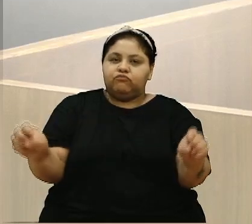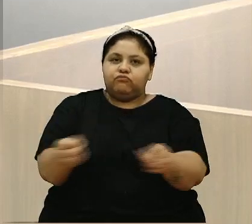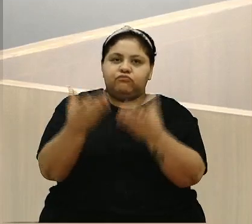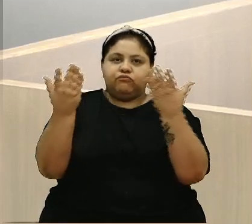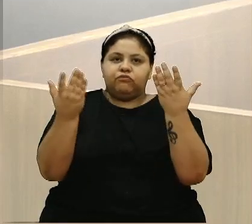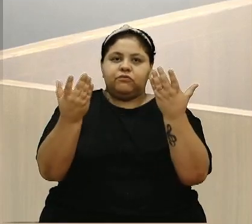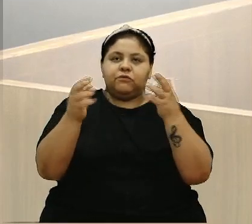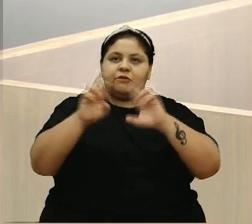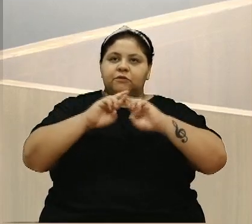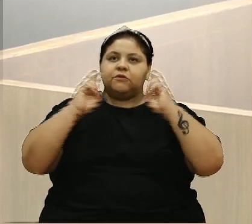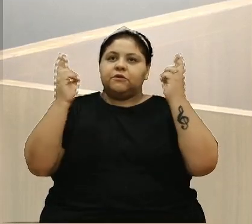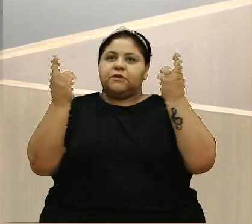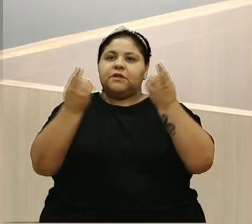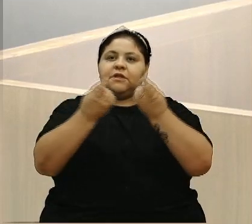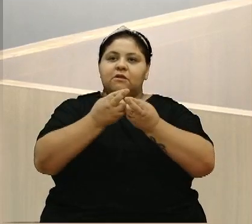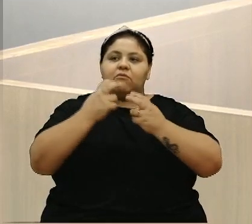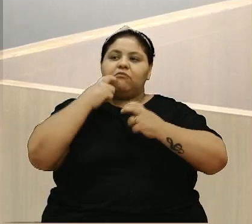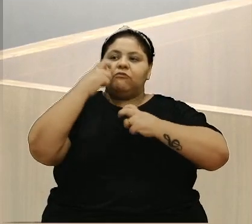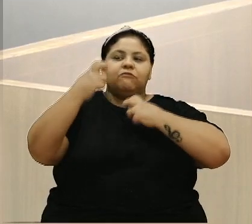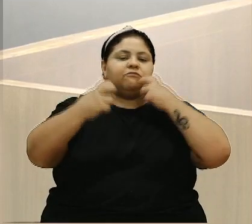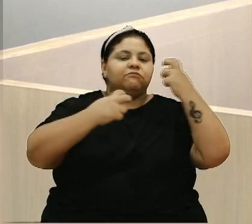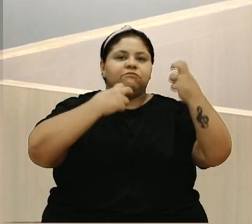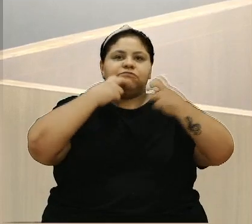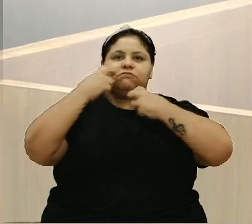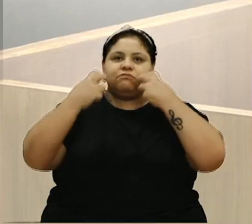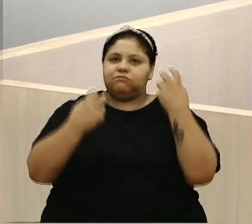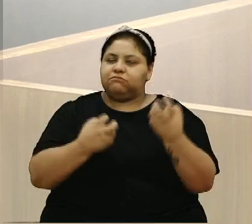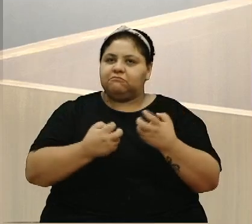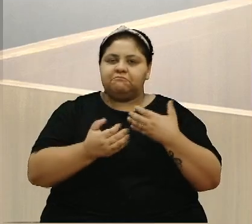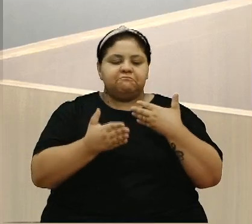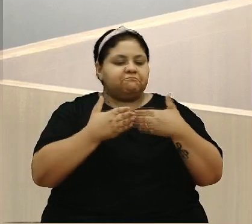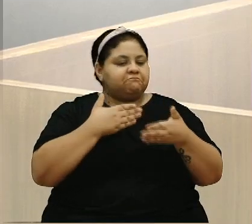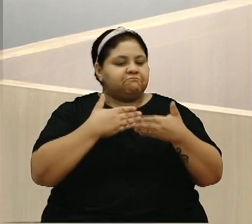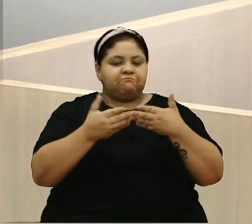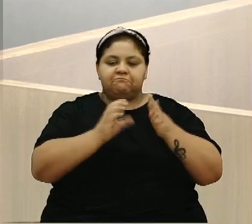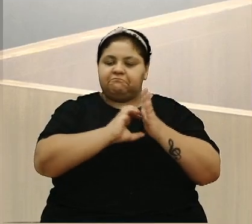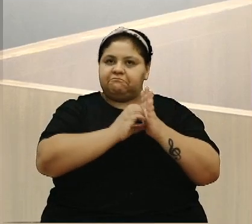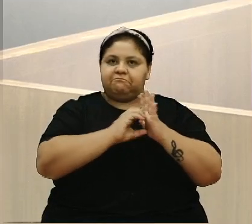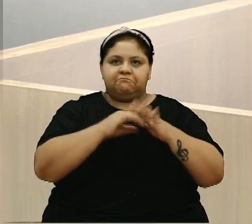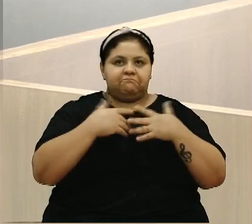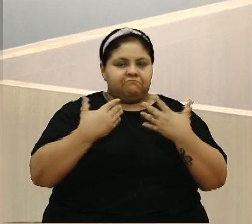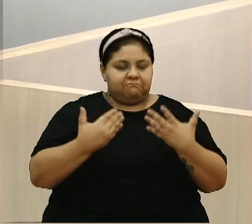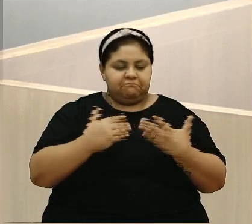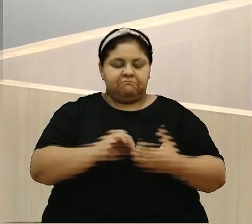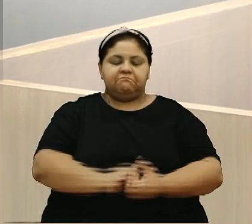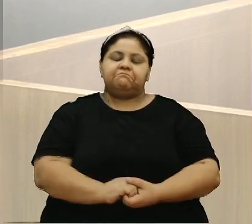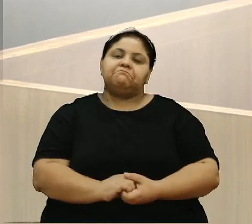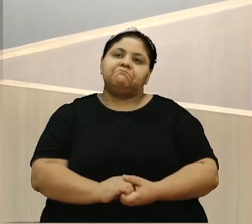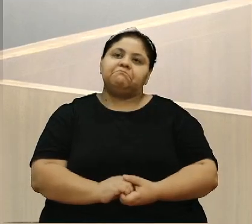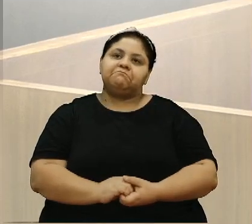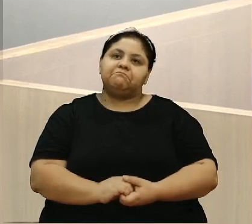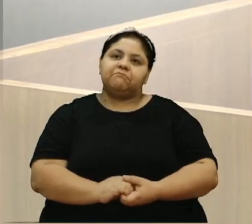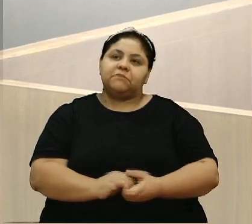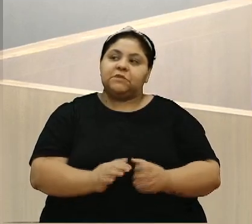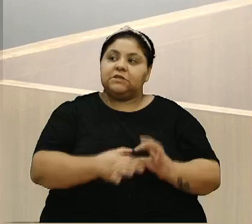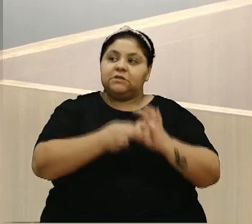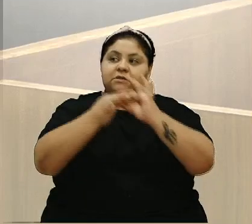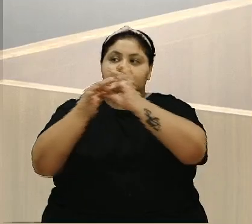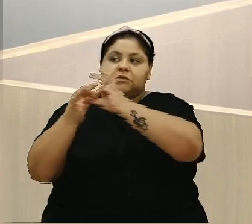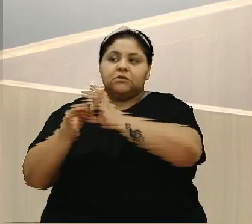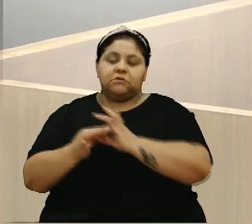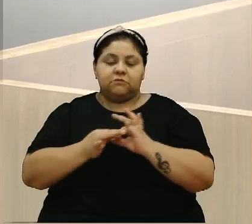que reúne todas as vozes, independente de qual partido seja. E essa união nossa se